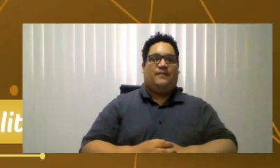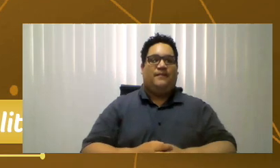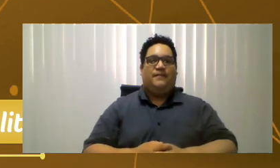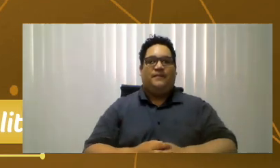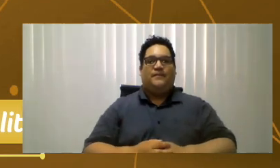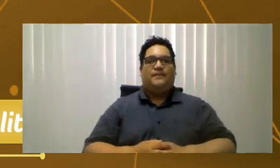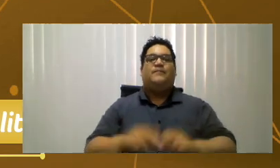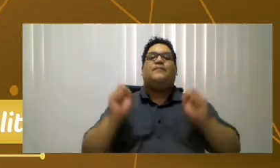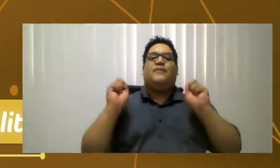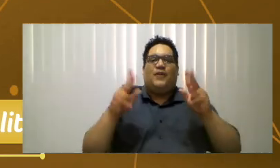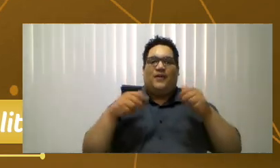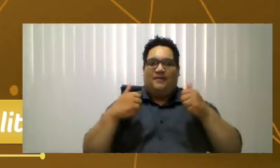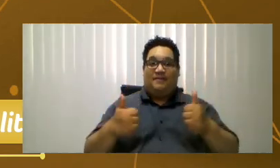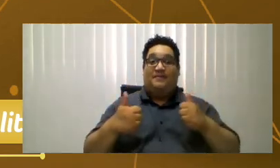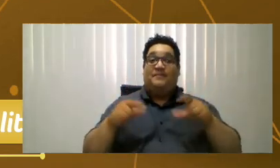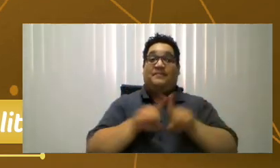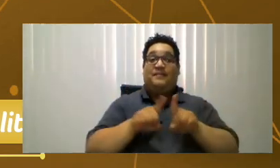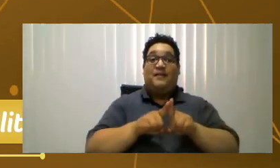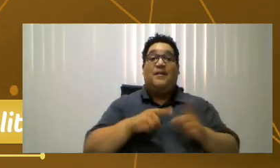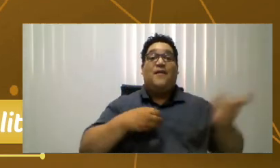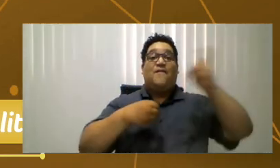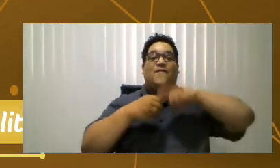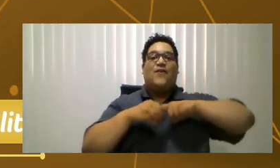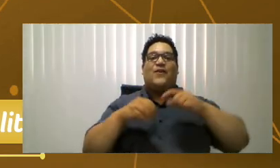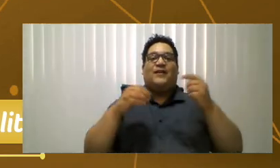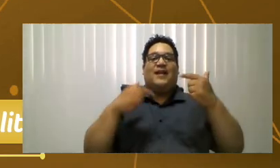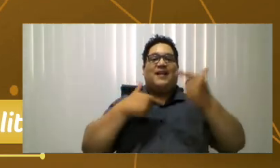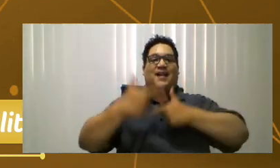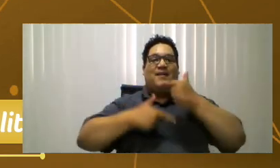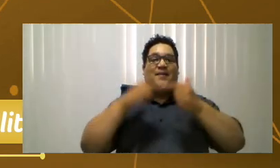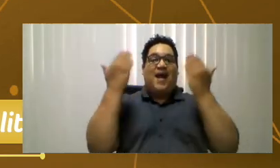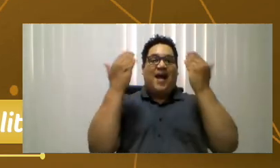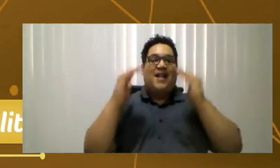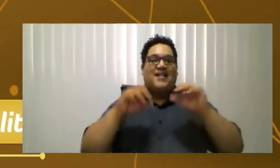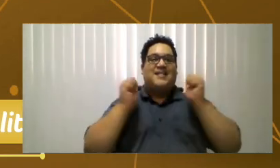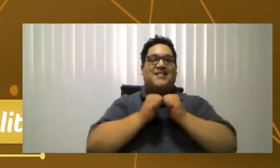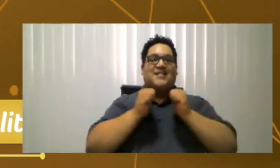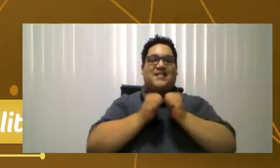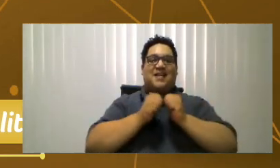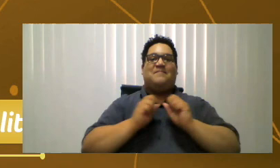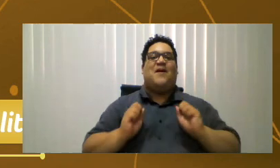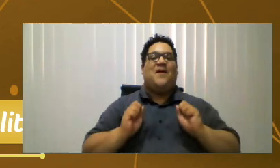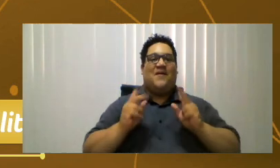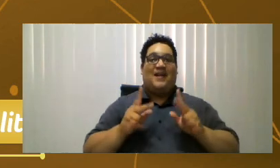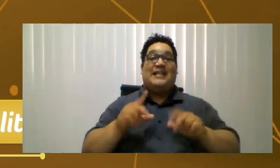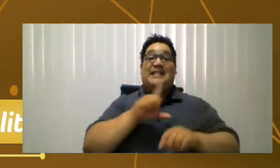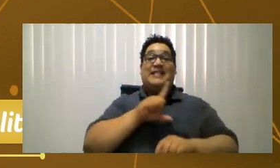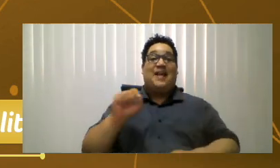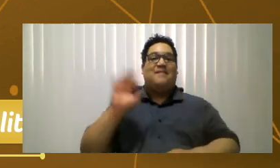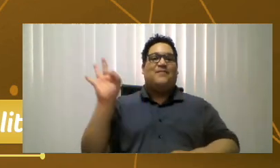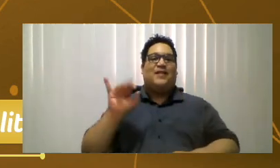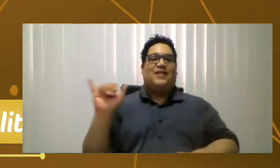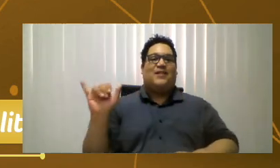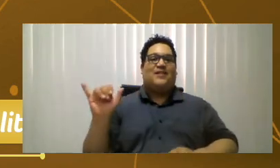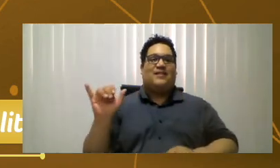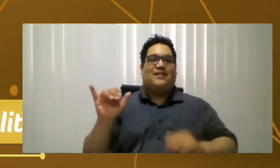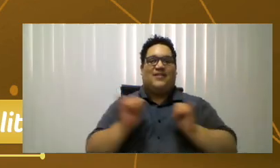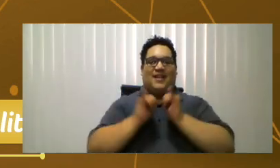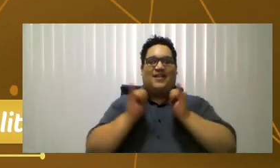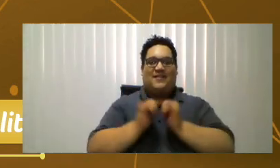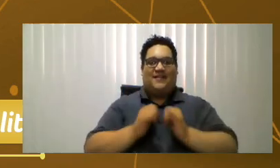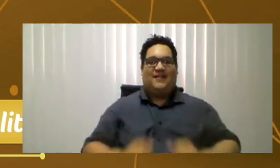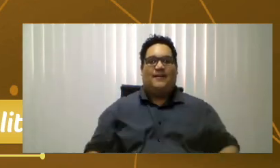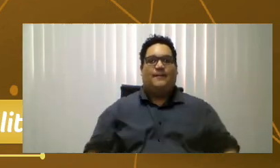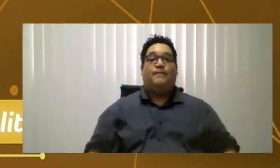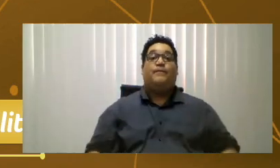Ok, Silas. Até eu voltei a ser analista de sistema, né? Depois de muito tempo, mas é 100% Chess. Bom, pessoal,